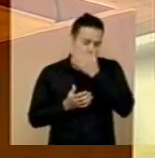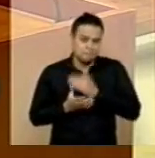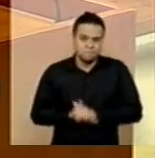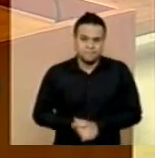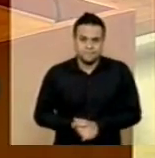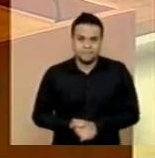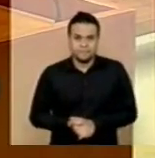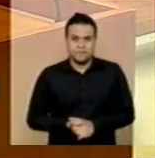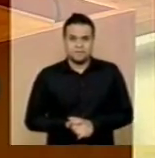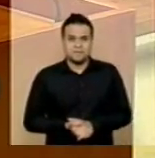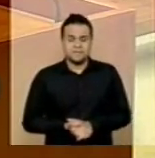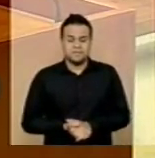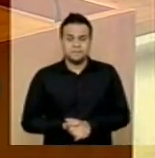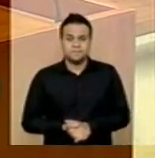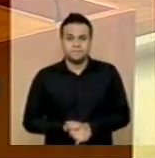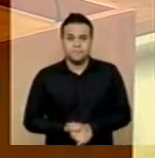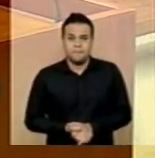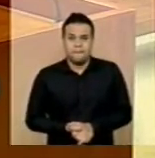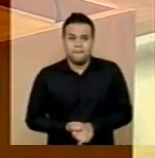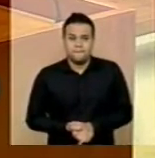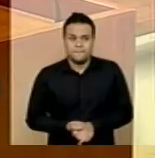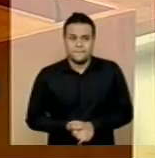a contrário senso, de